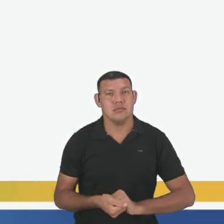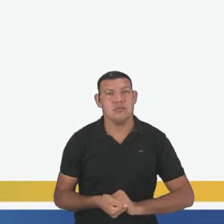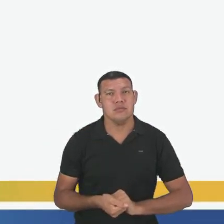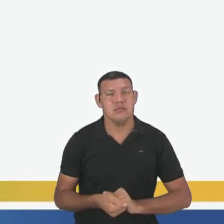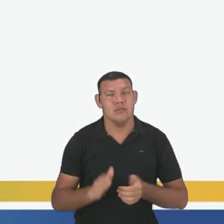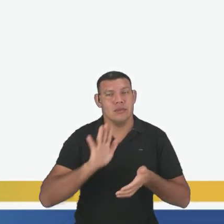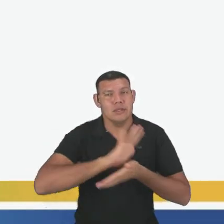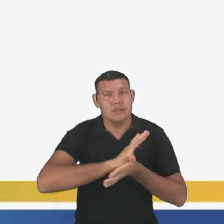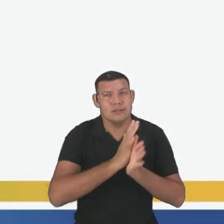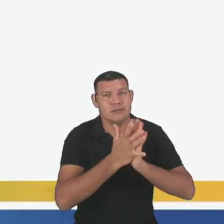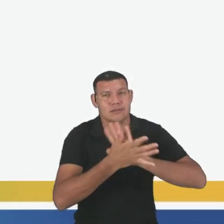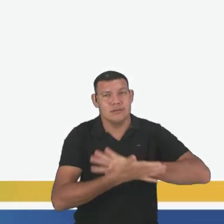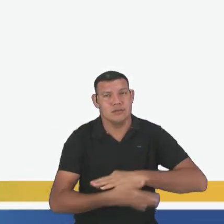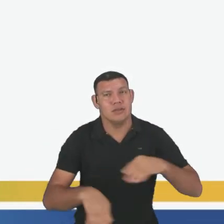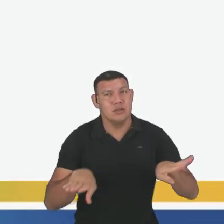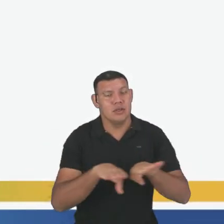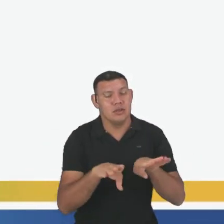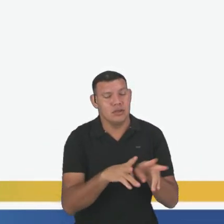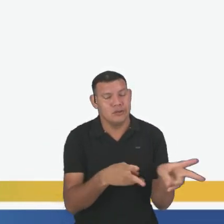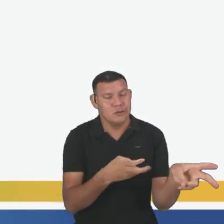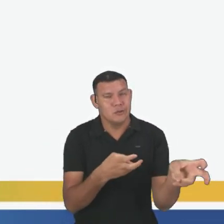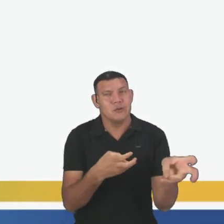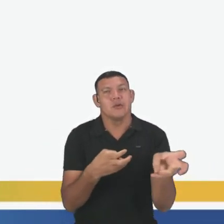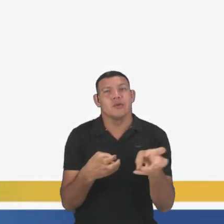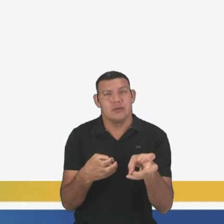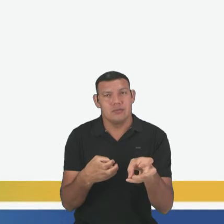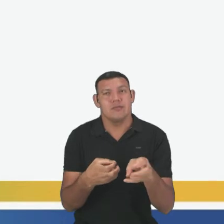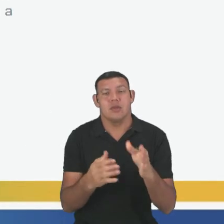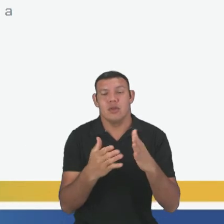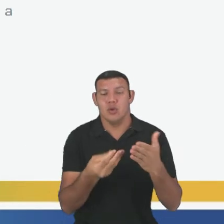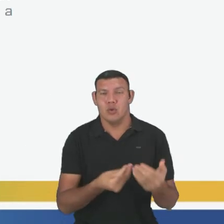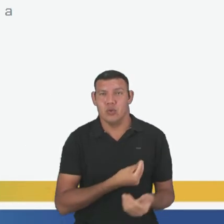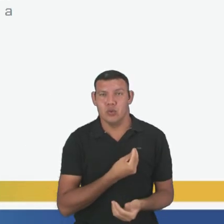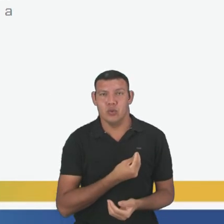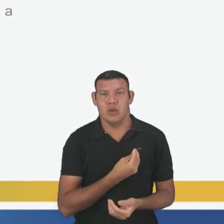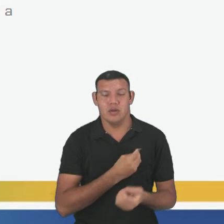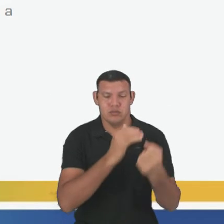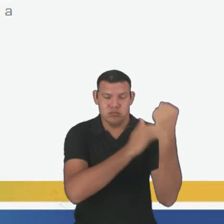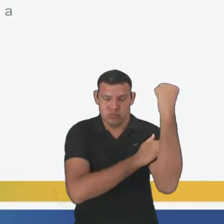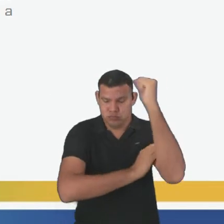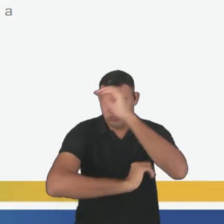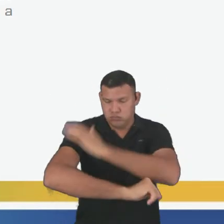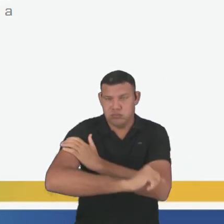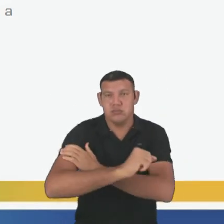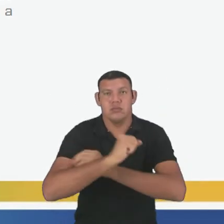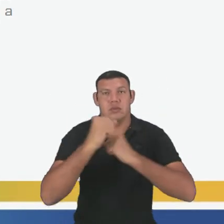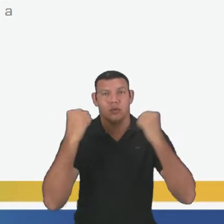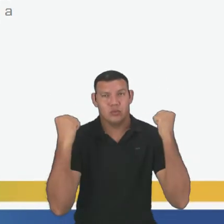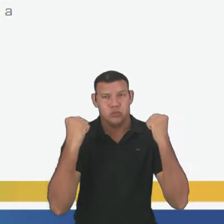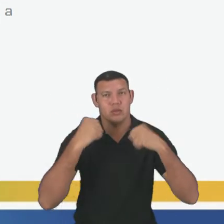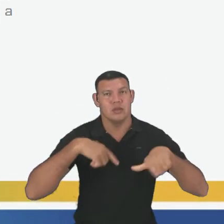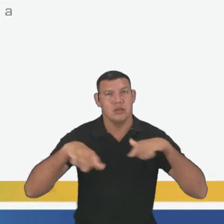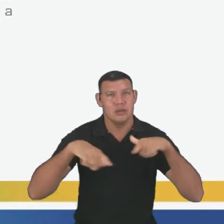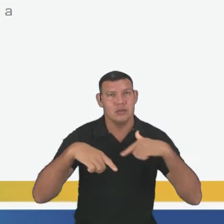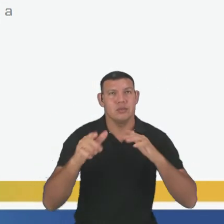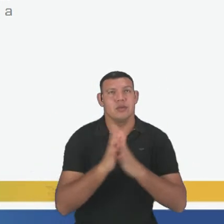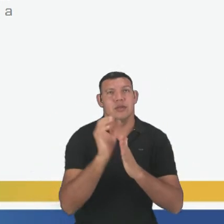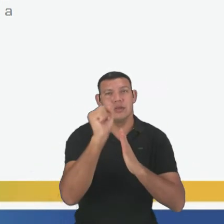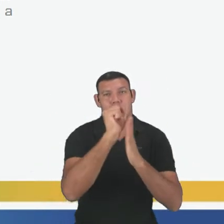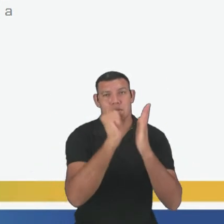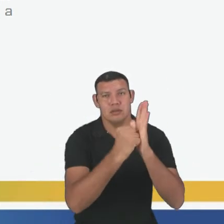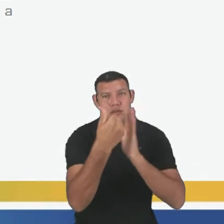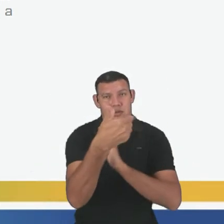dizimação desses povos, como exploração daqueles que viviam aqui como força de trabalho. No século XX, principalmente após a Segunda